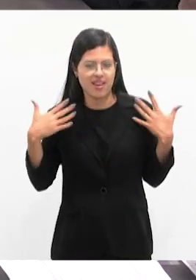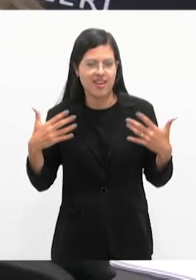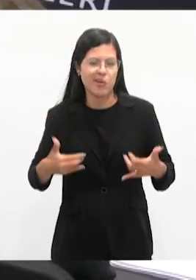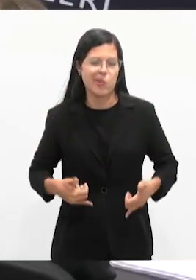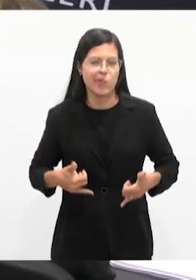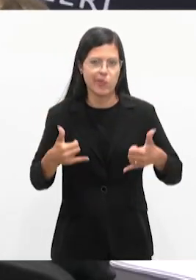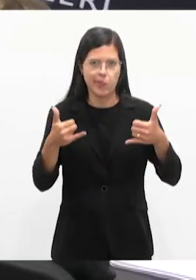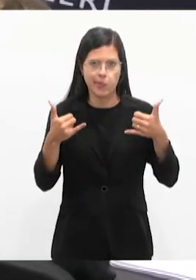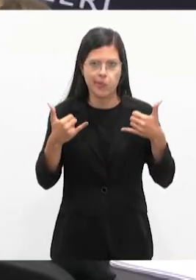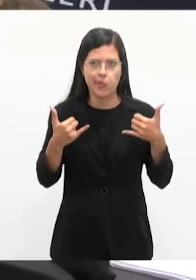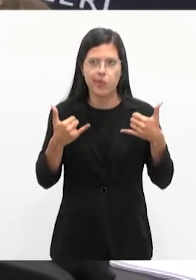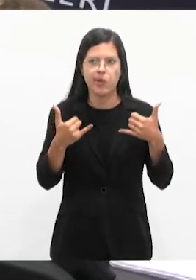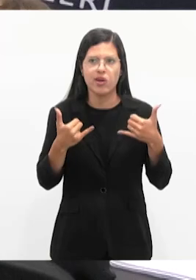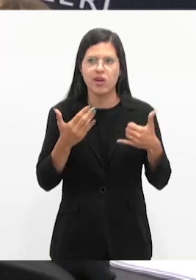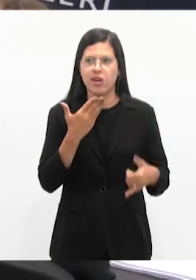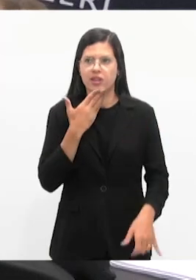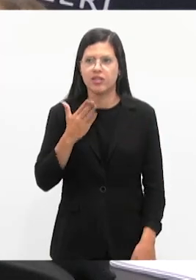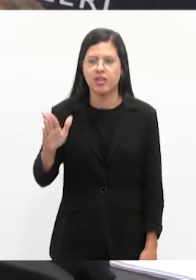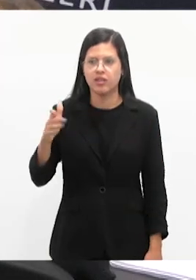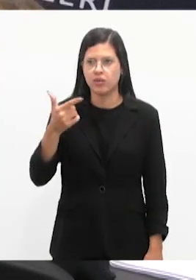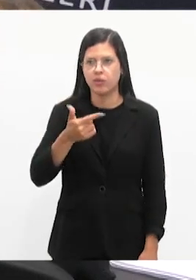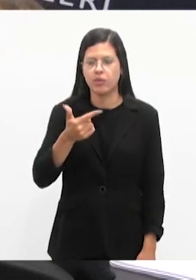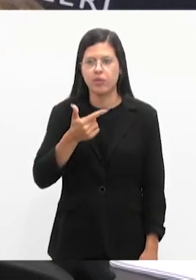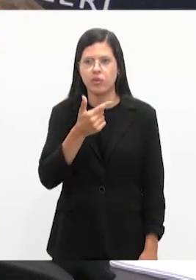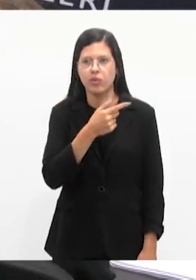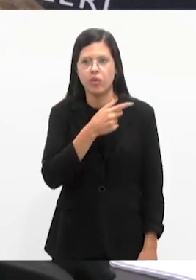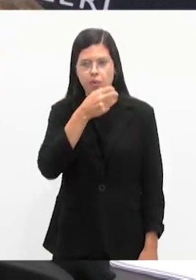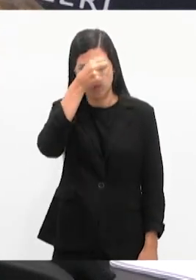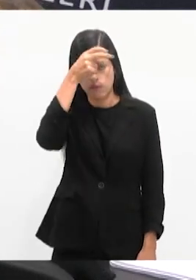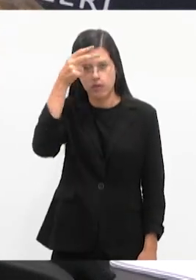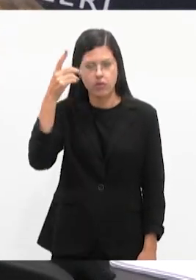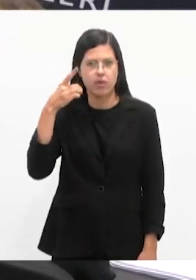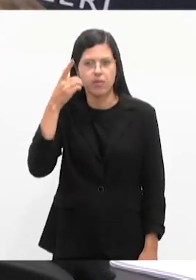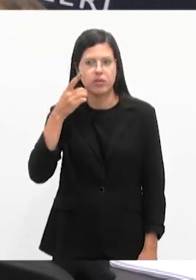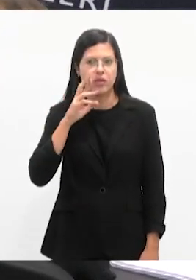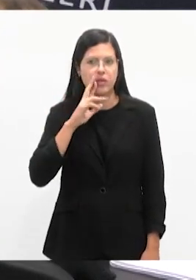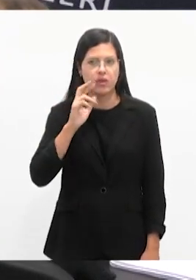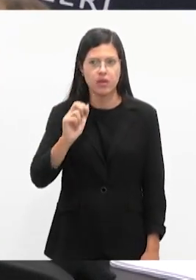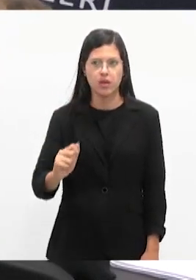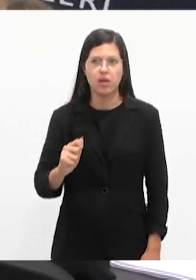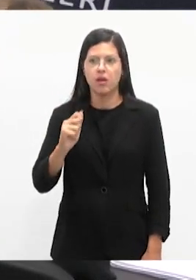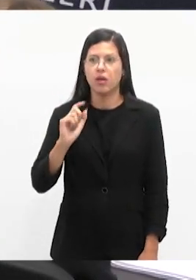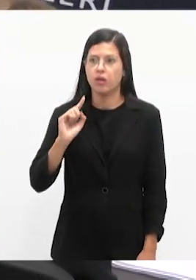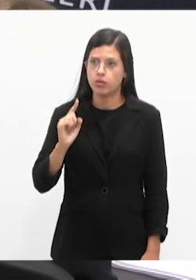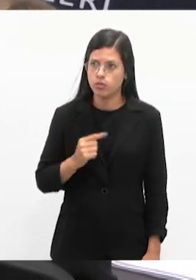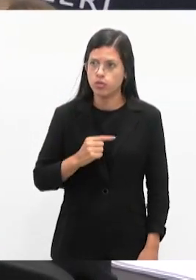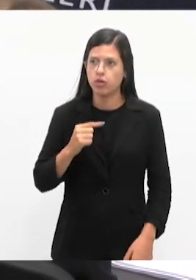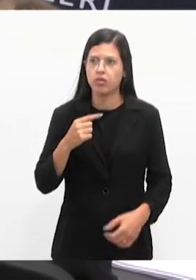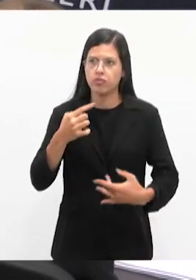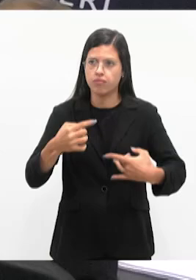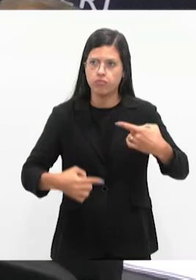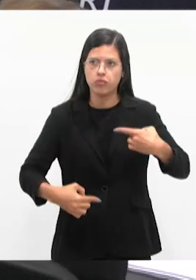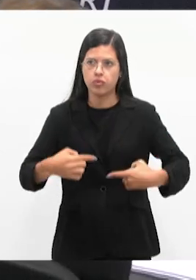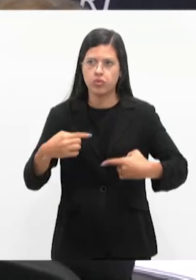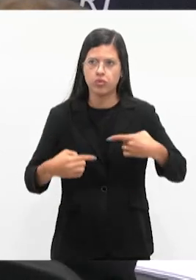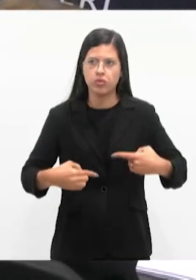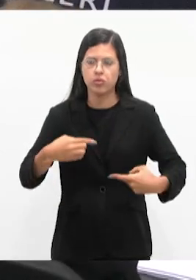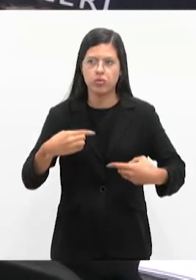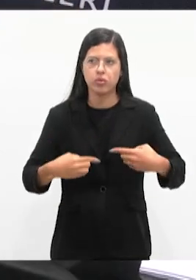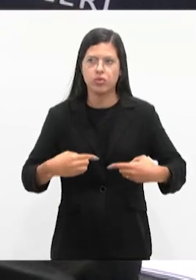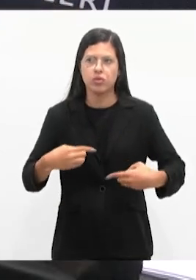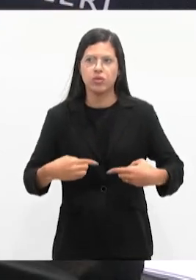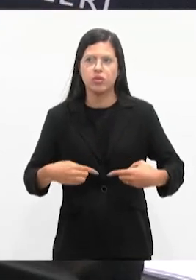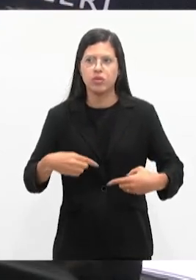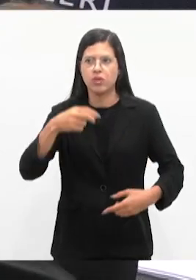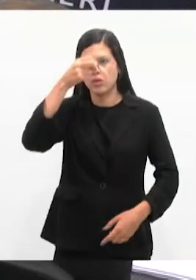sido candidato a vice-prefeito com o deputado Rodrigo Amorim, e falamos muito disso na pauta, que, de fato, a